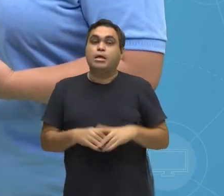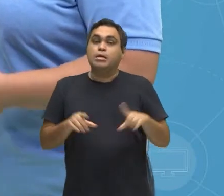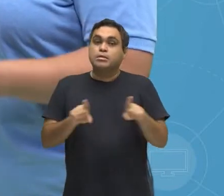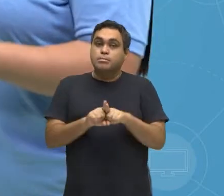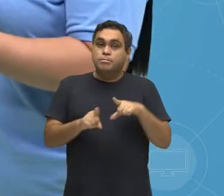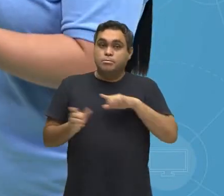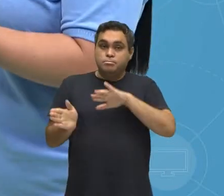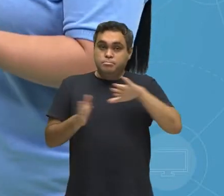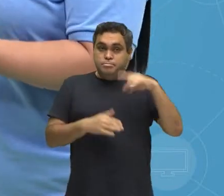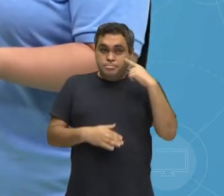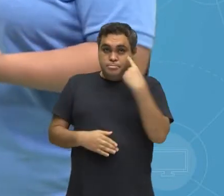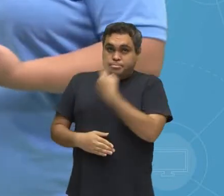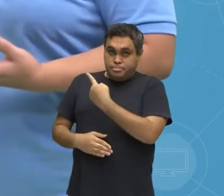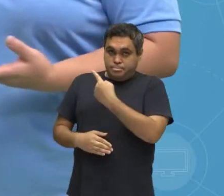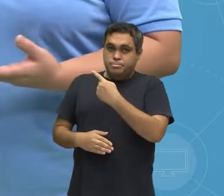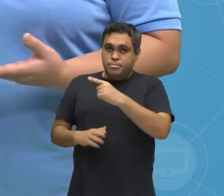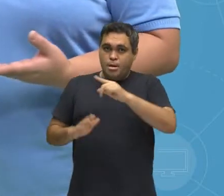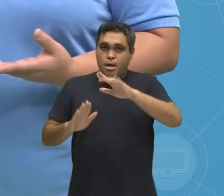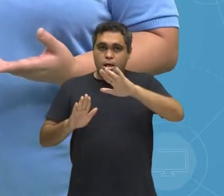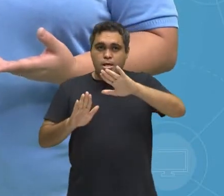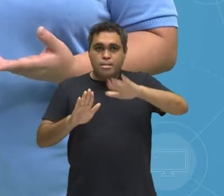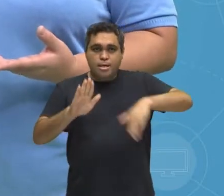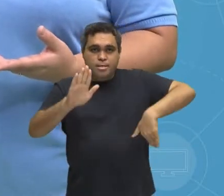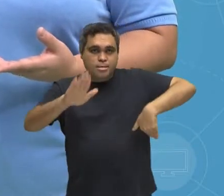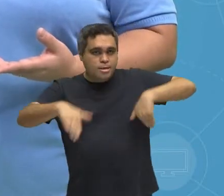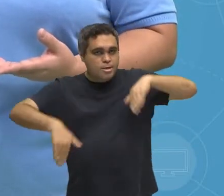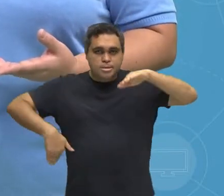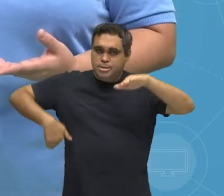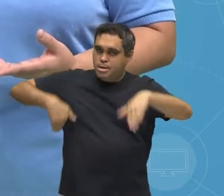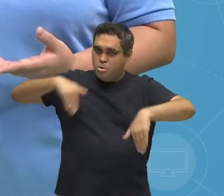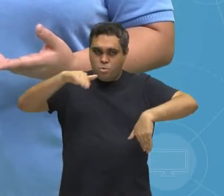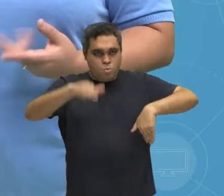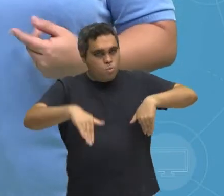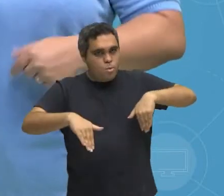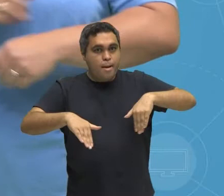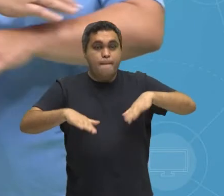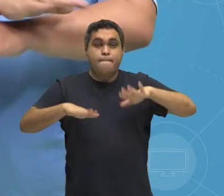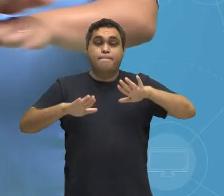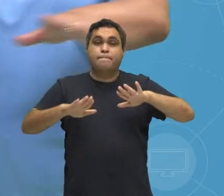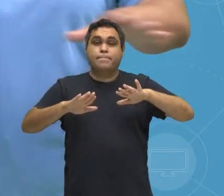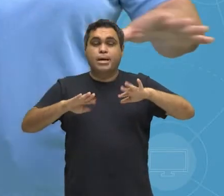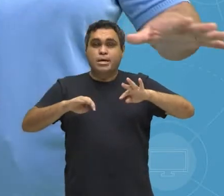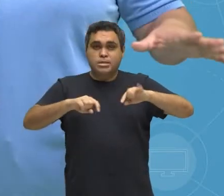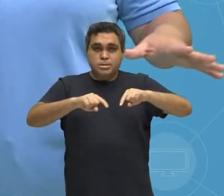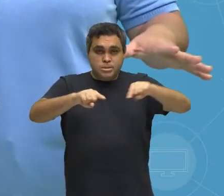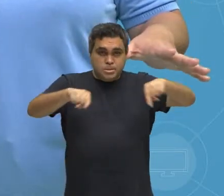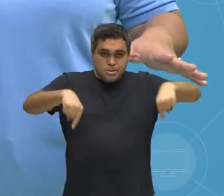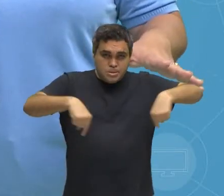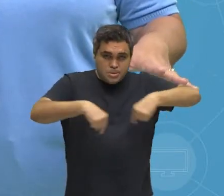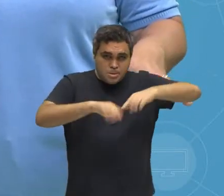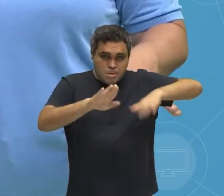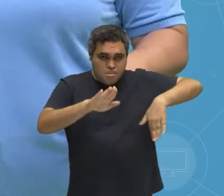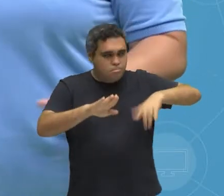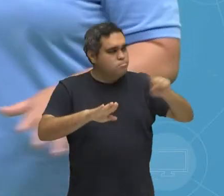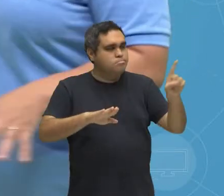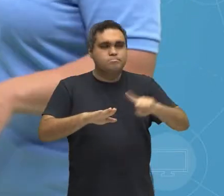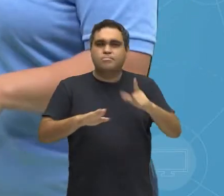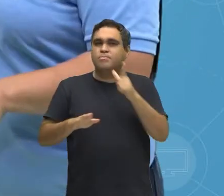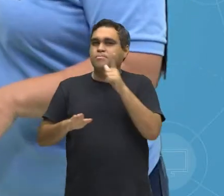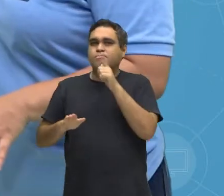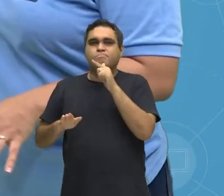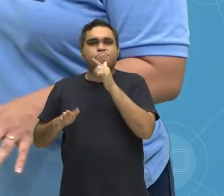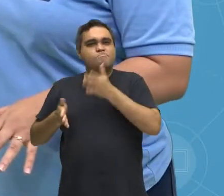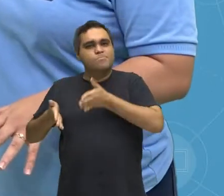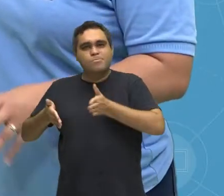natação também. A diferença é que não ocorre em piscinas, e sim no rio aberto,